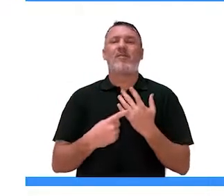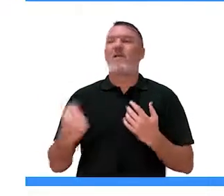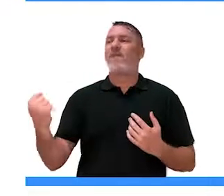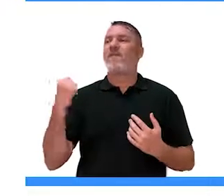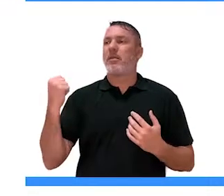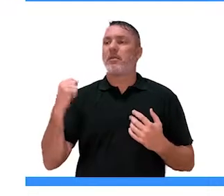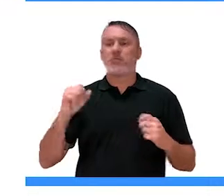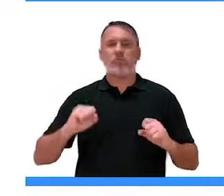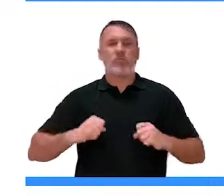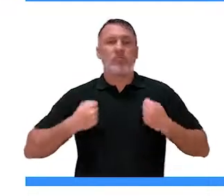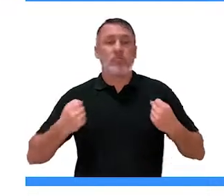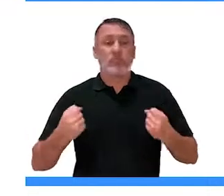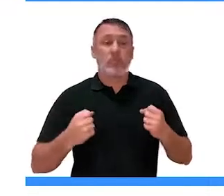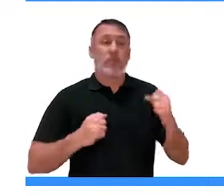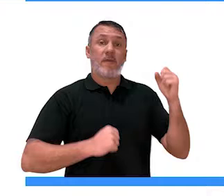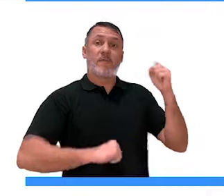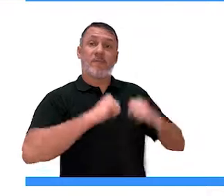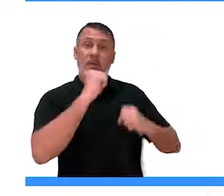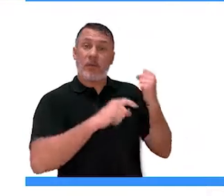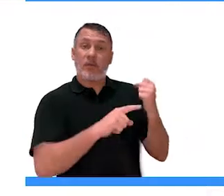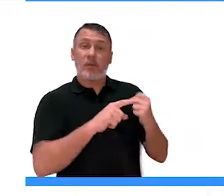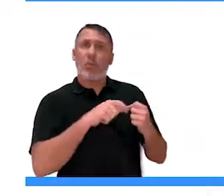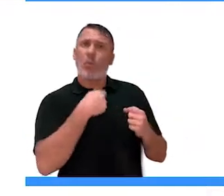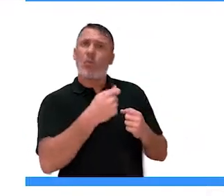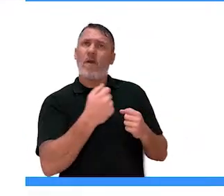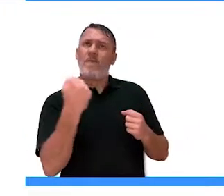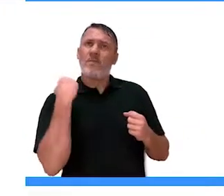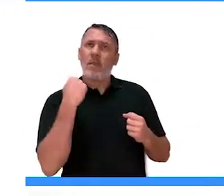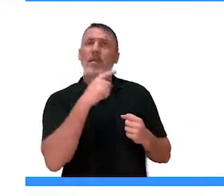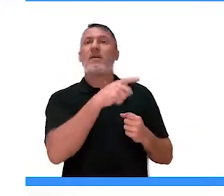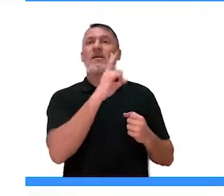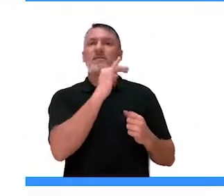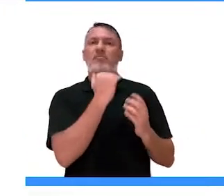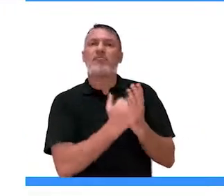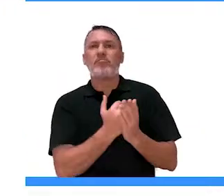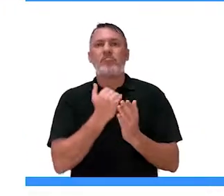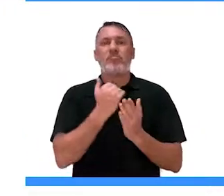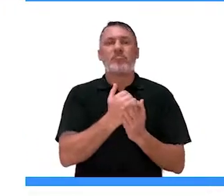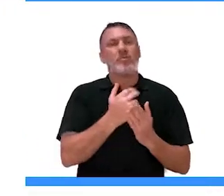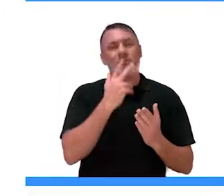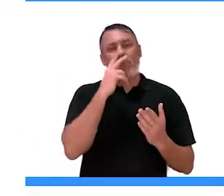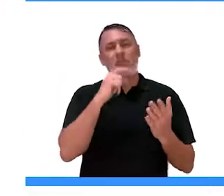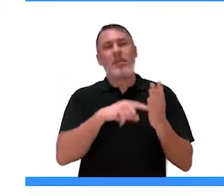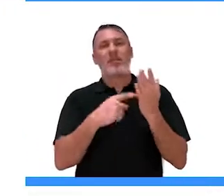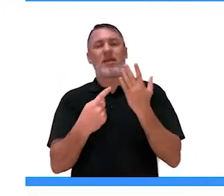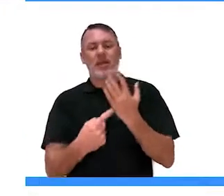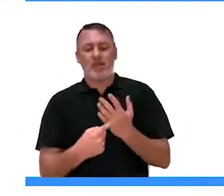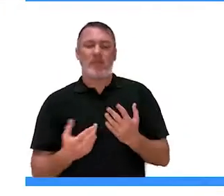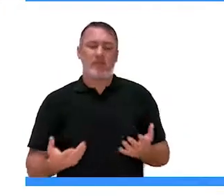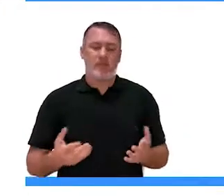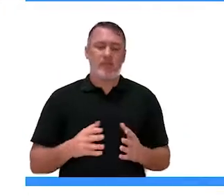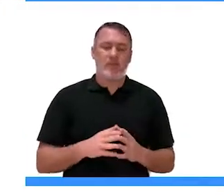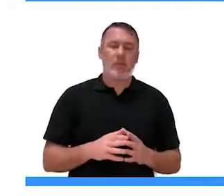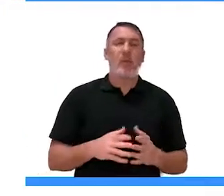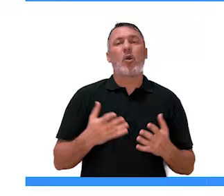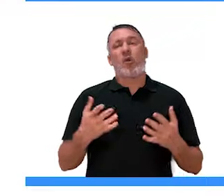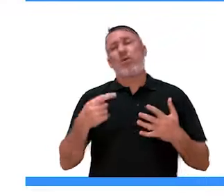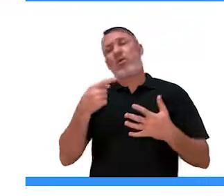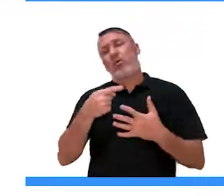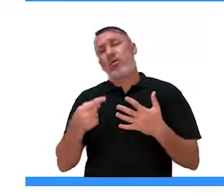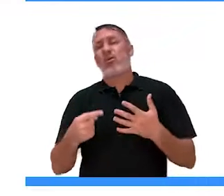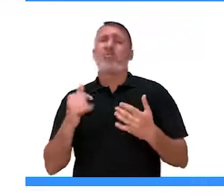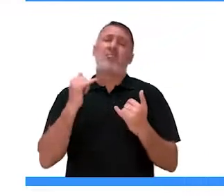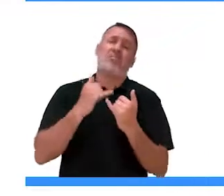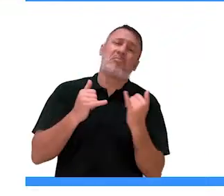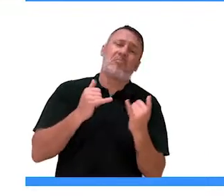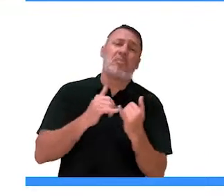à indústria. Então, só a única que caberia é, de fato, a letra C. As demais, pode caber